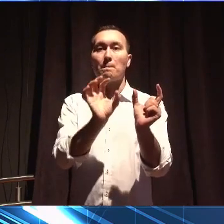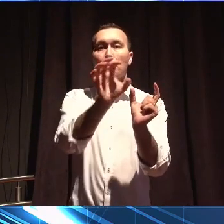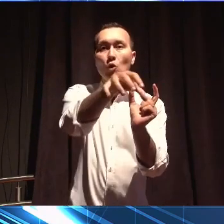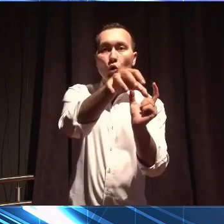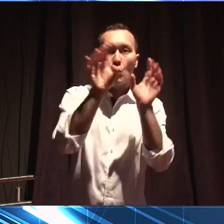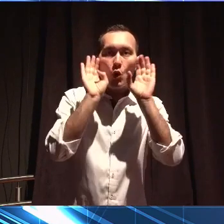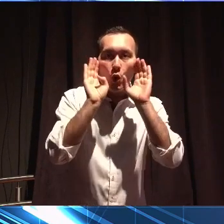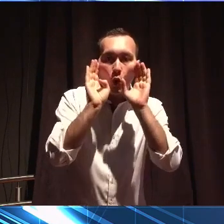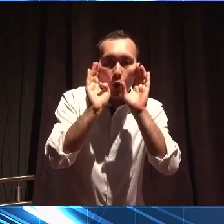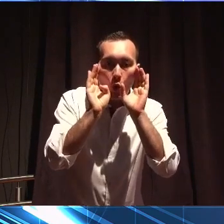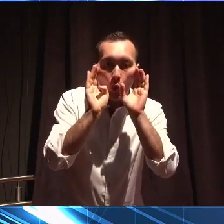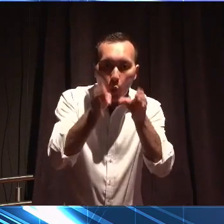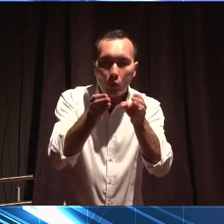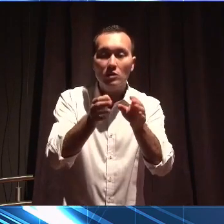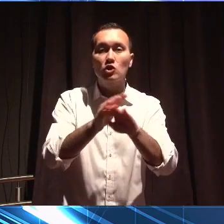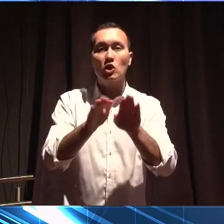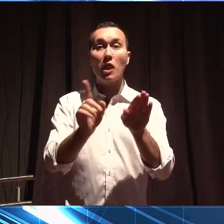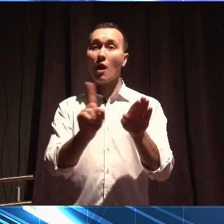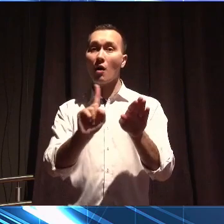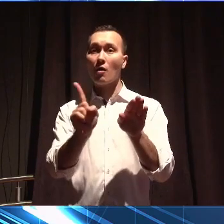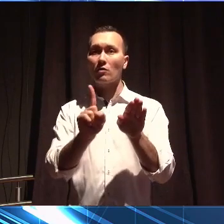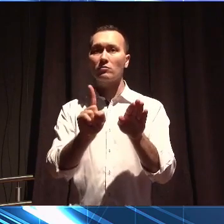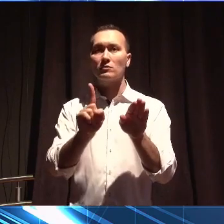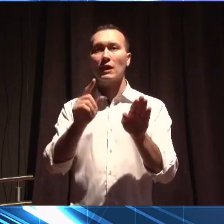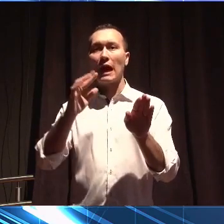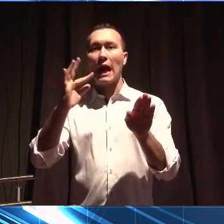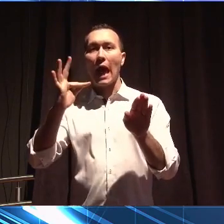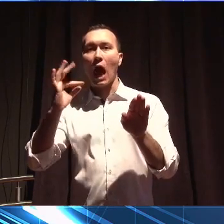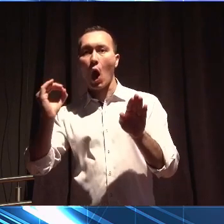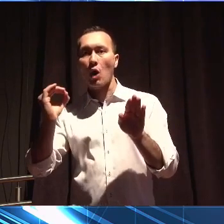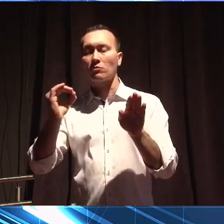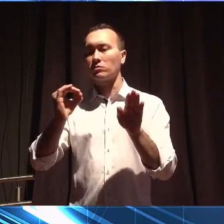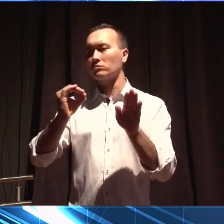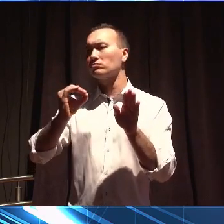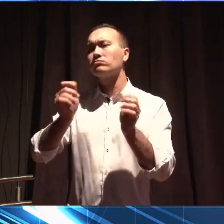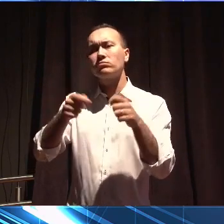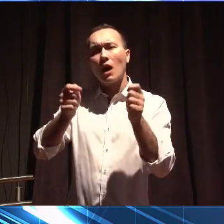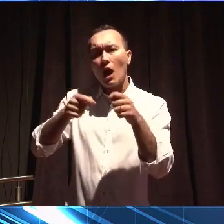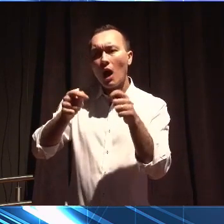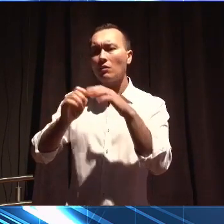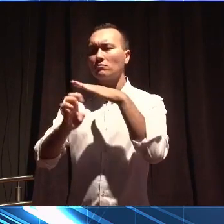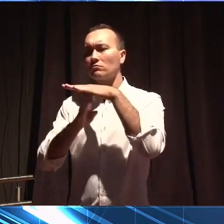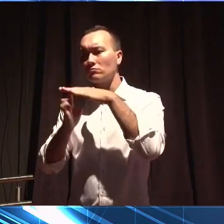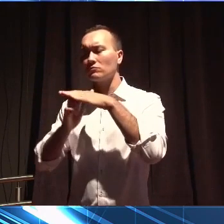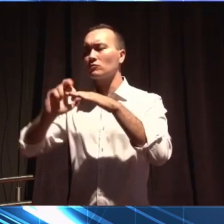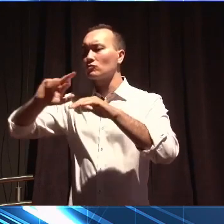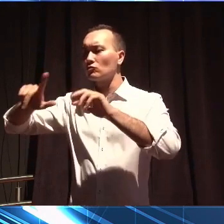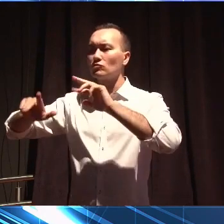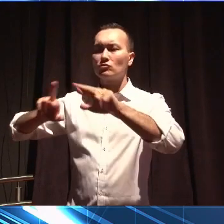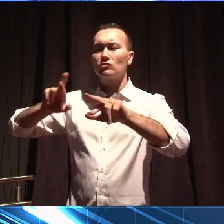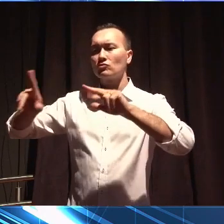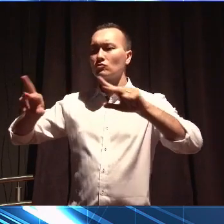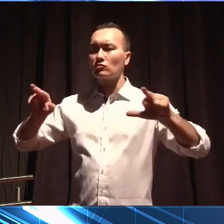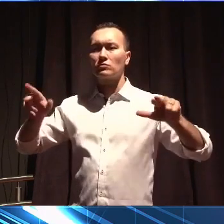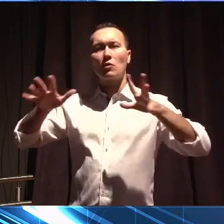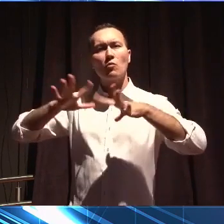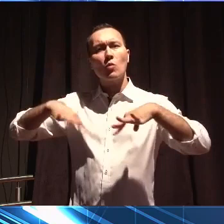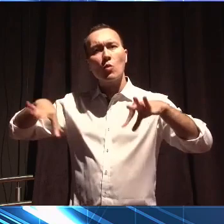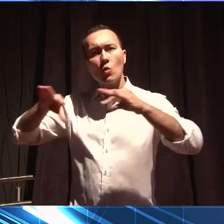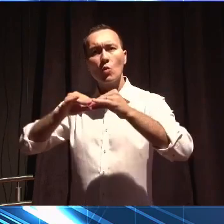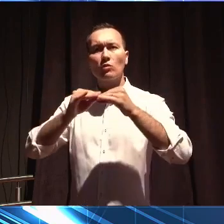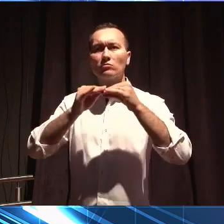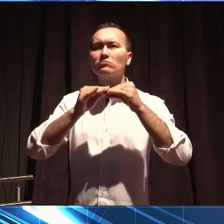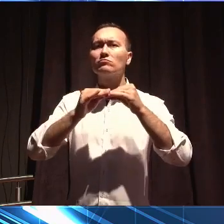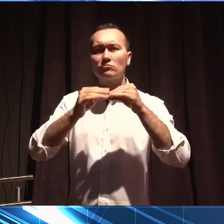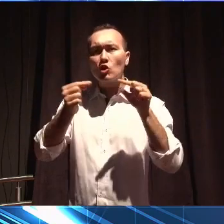sou tech lead de um time de FinOps e o meu time de FinOps que é responsável por FinOps na empresa. É toda uma cadeia. FinOps acaba envolvendo ali uma